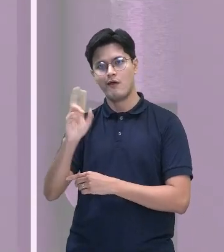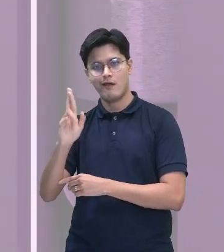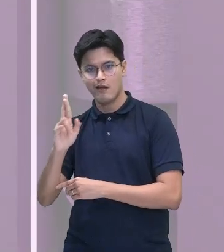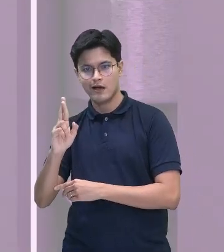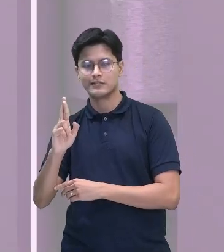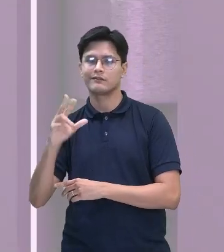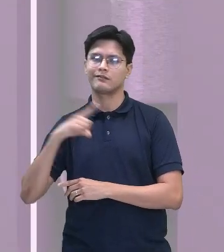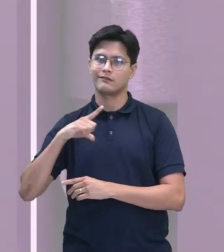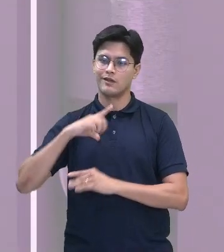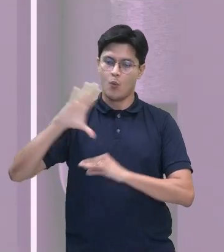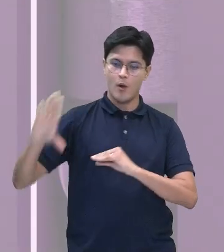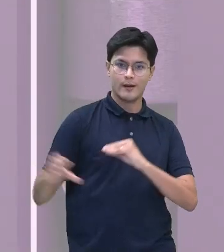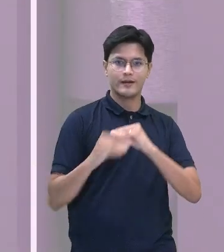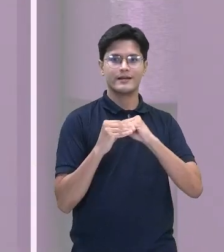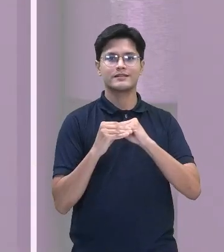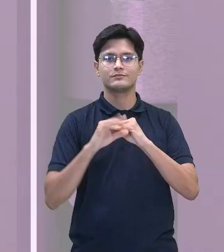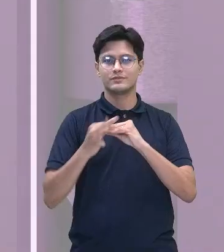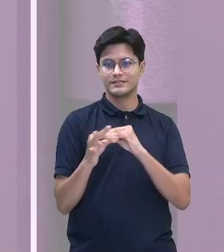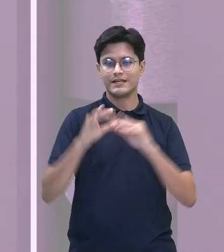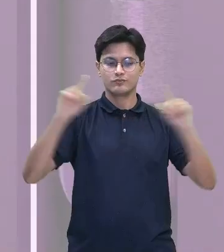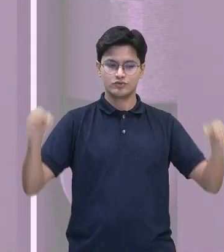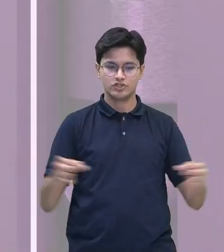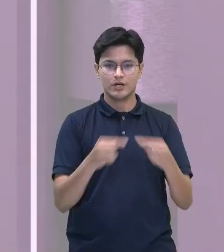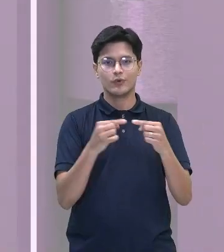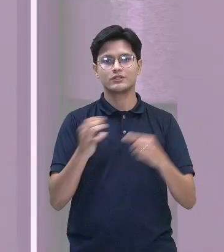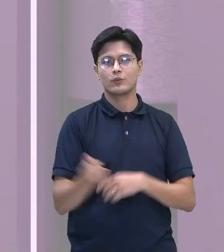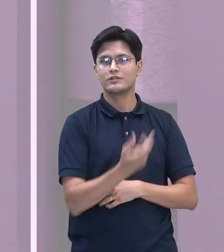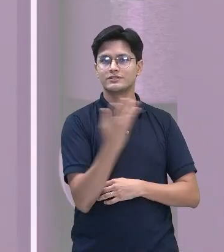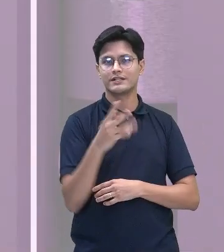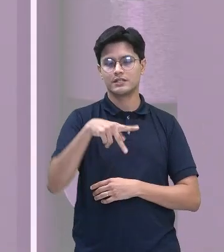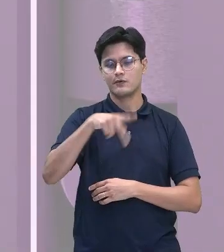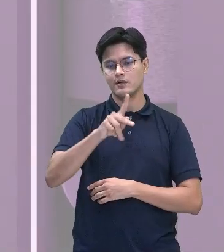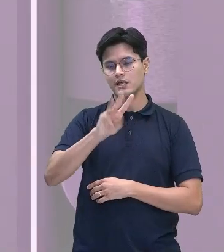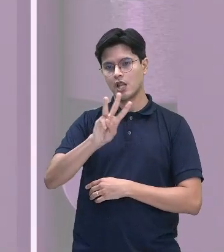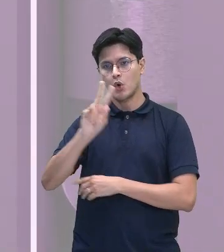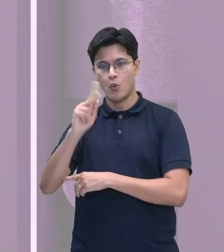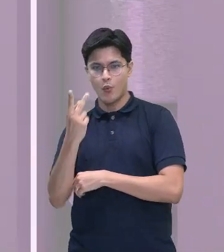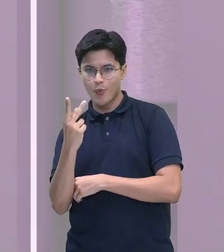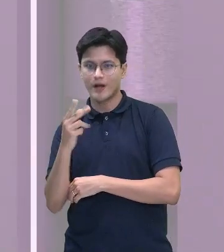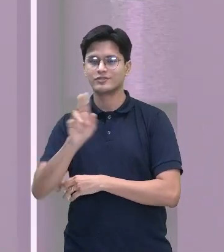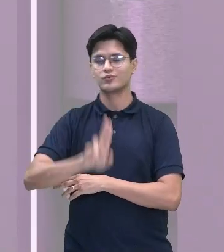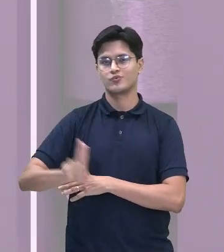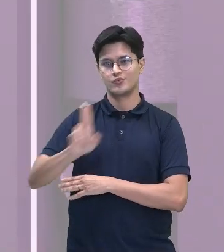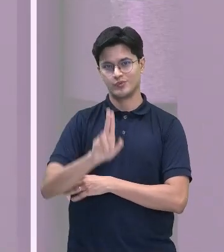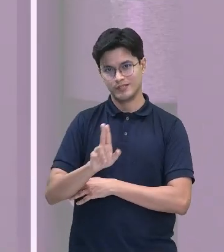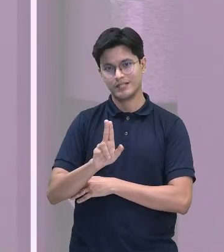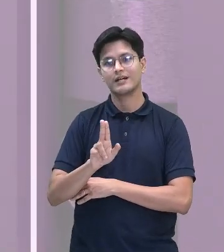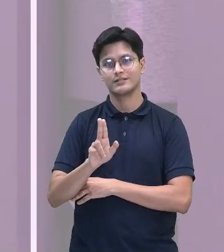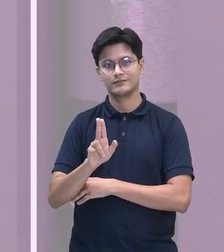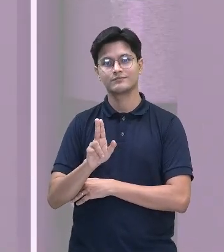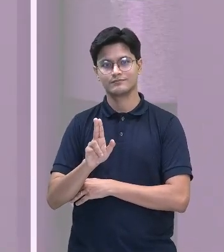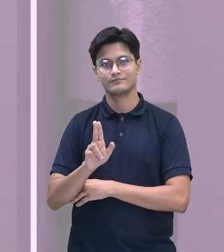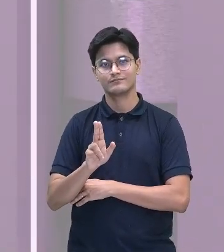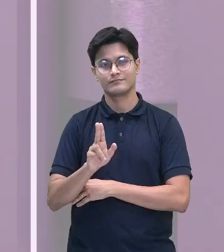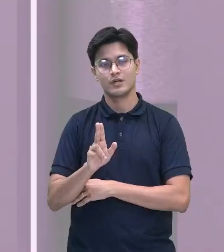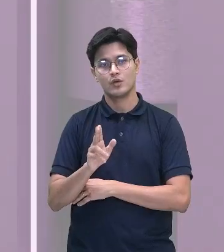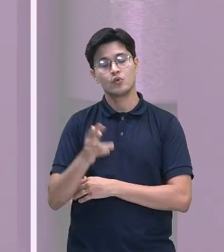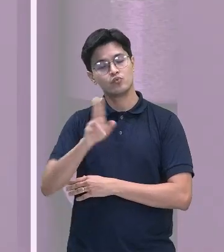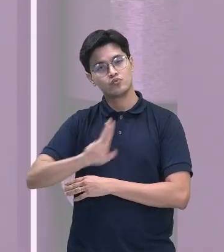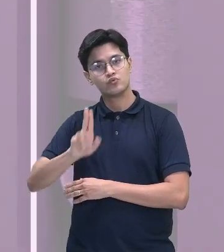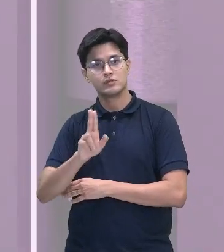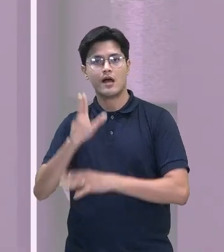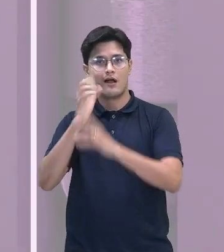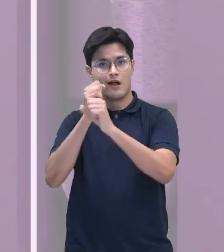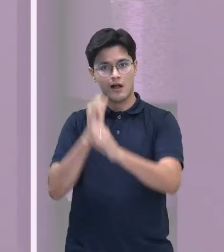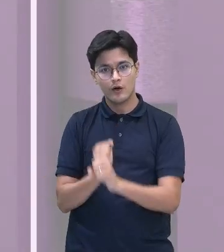quantidade de quilowatts que foi consumido, que é dado pela fórmula que o professor acabou de mostrar para você. É